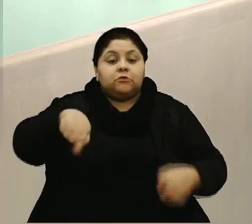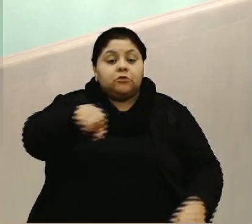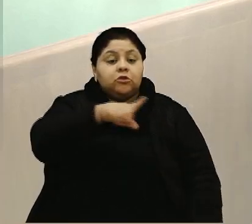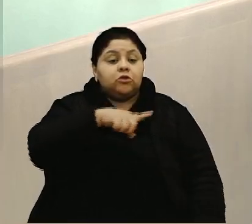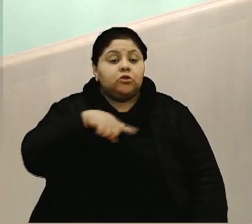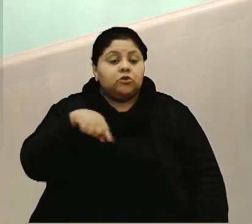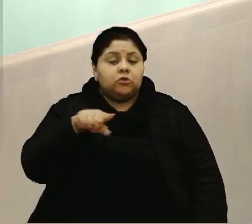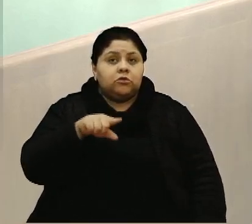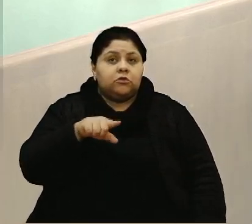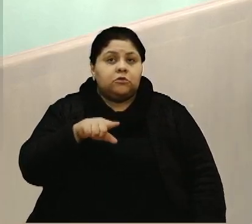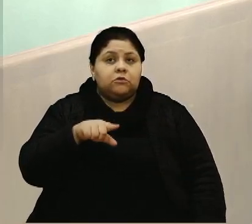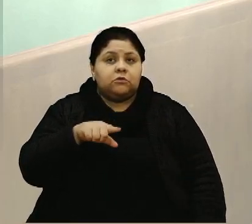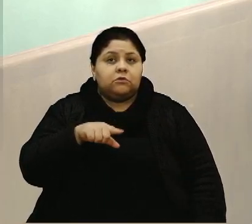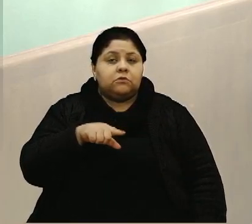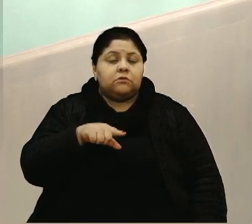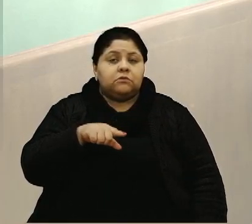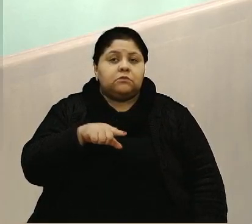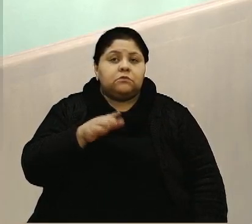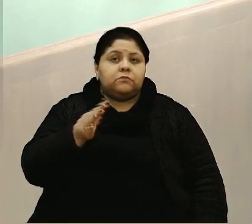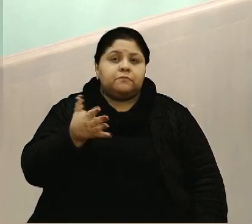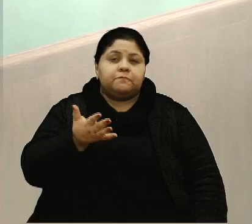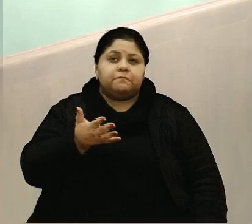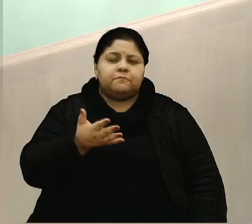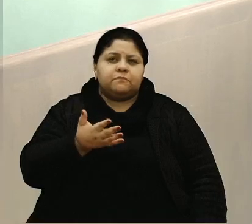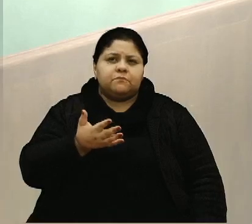estamos aí ainda